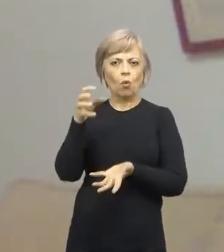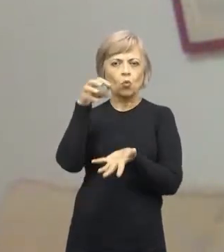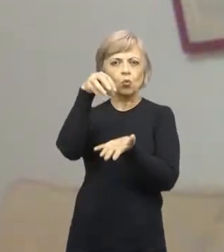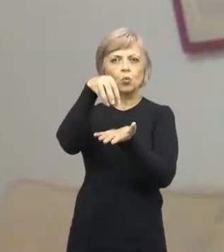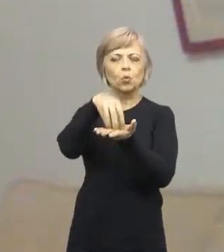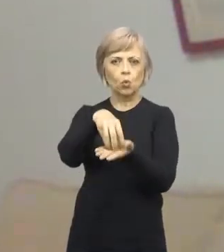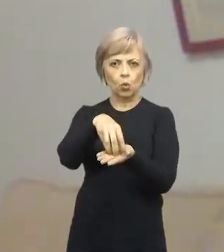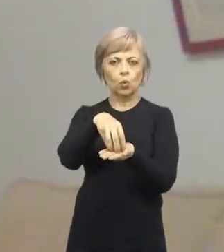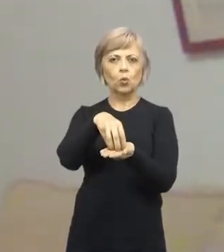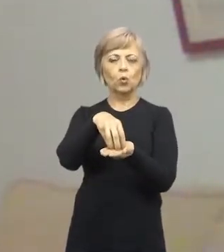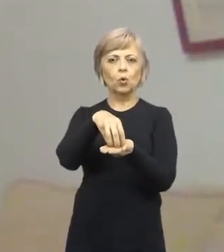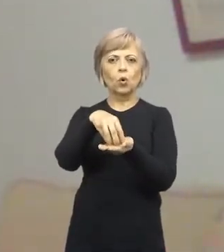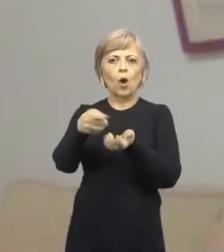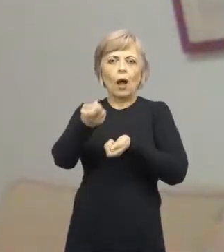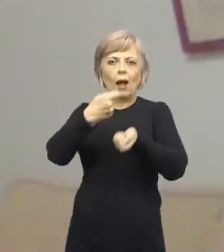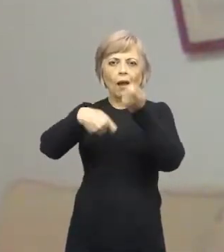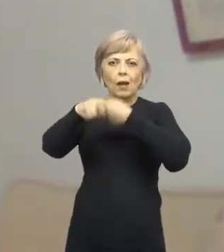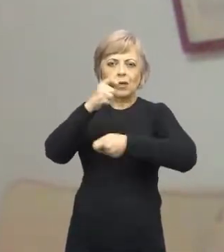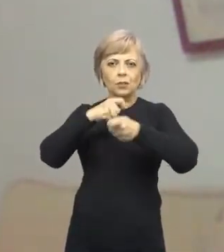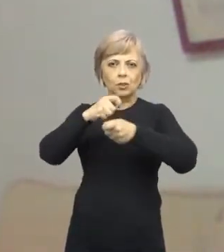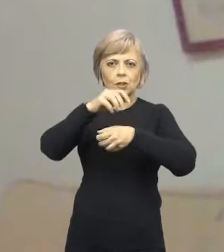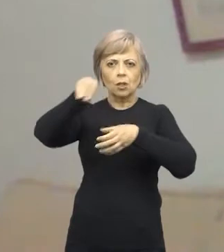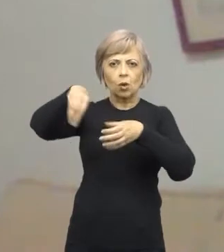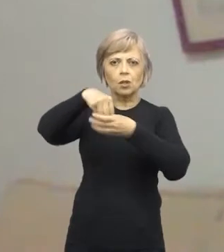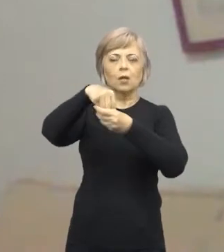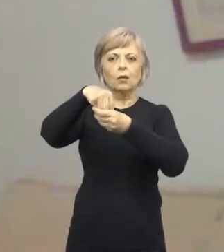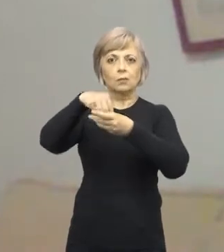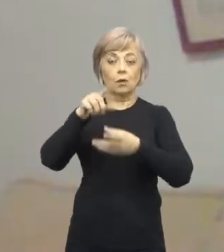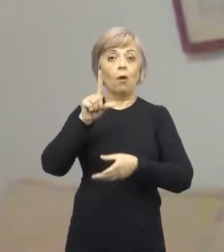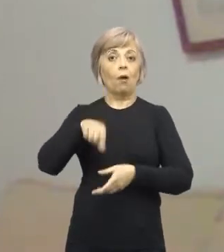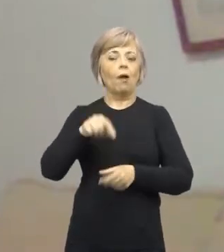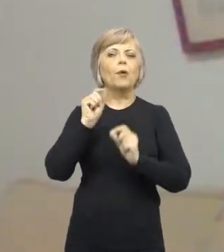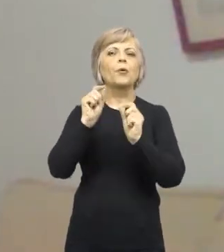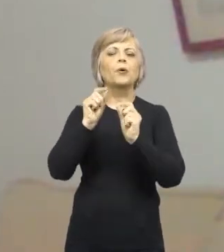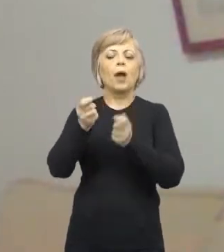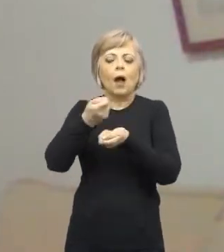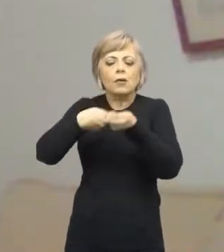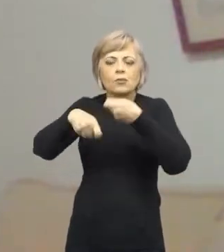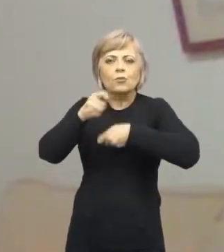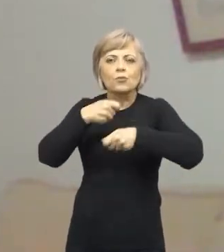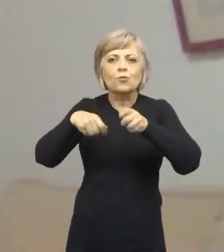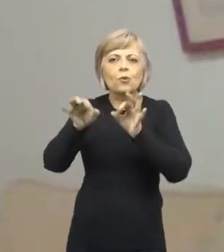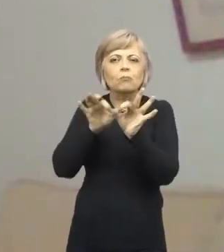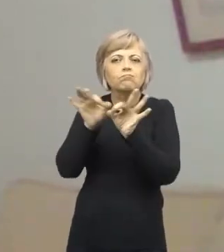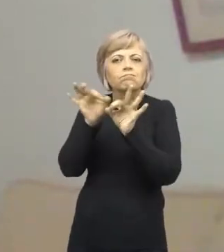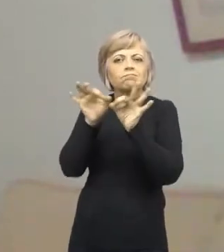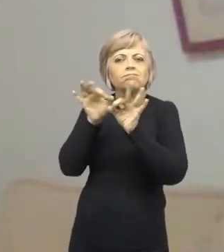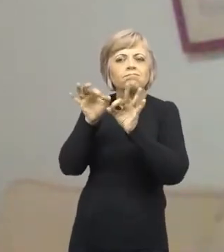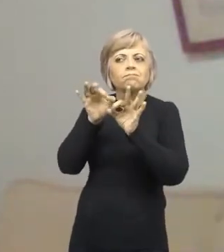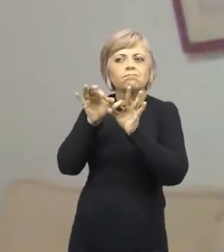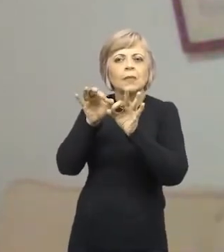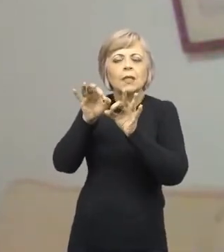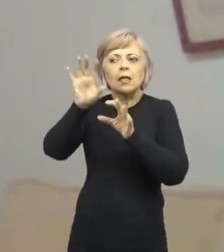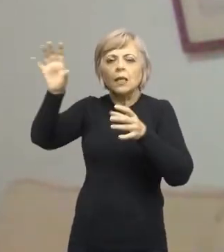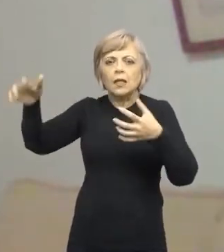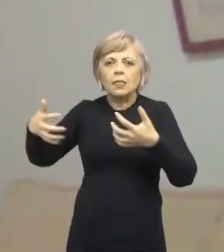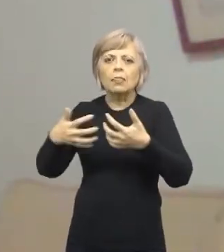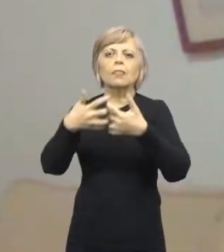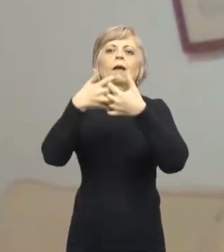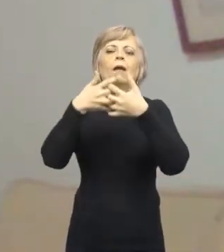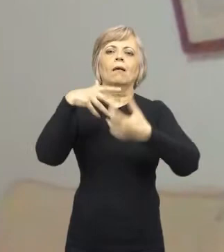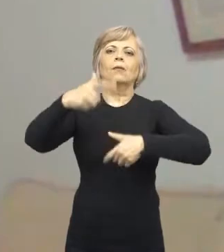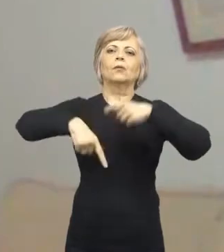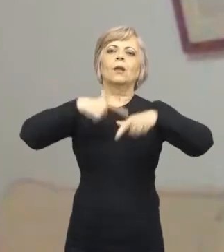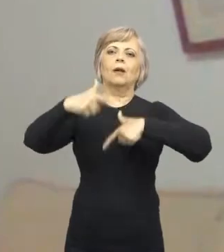de articulação e integração, ele articula e integra a atuação dos membros do